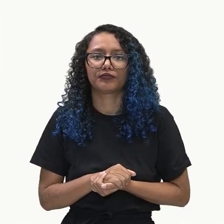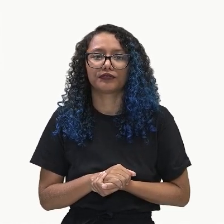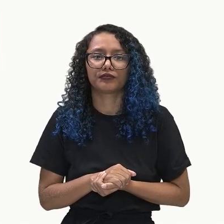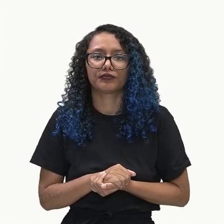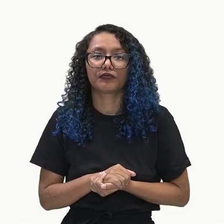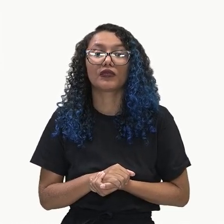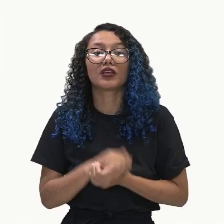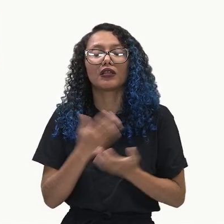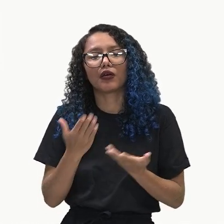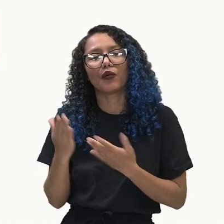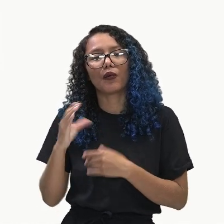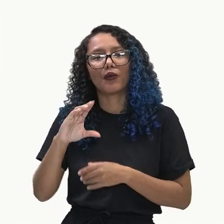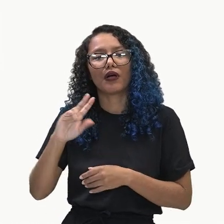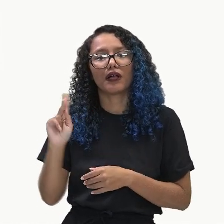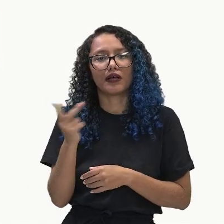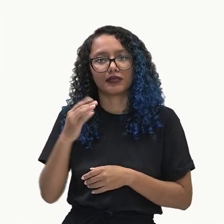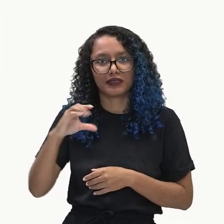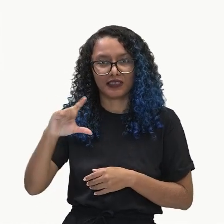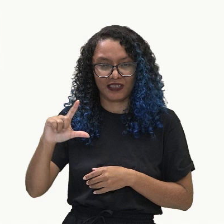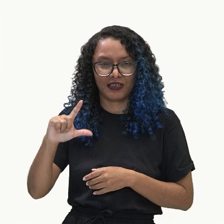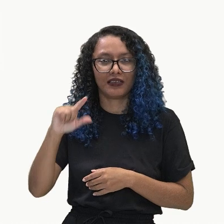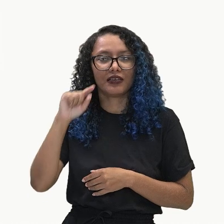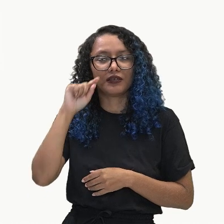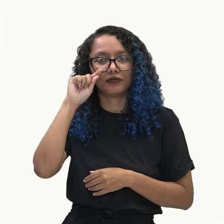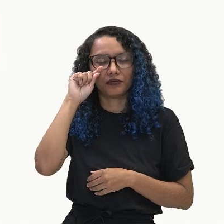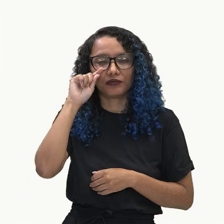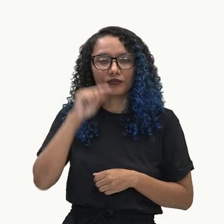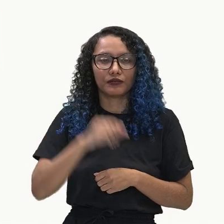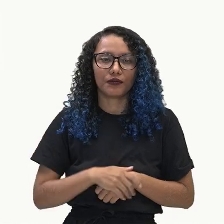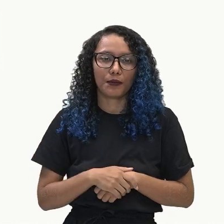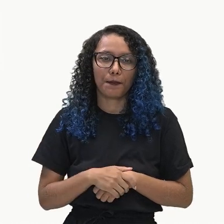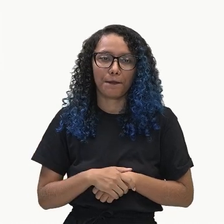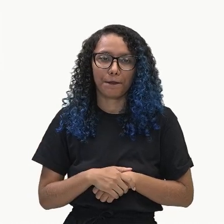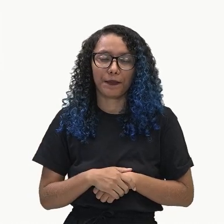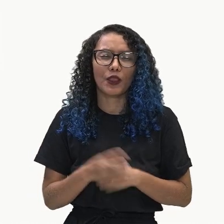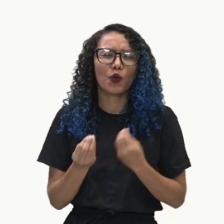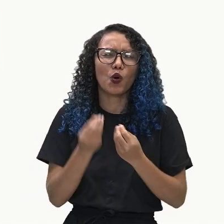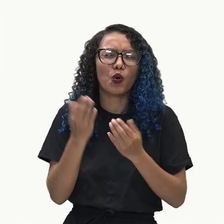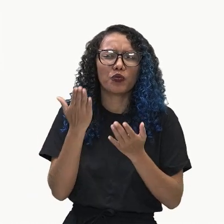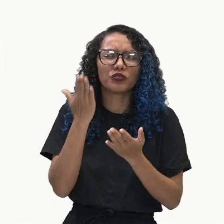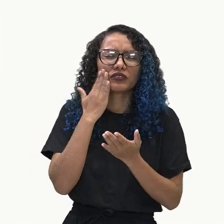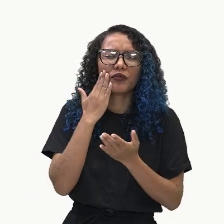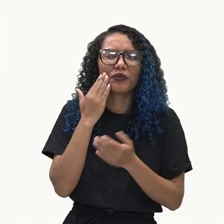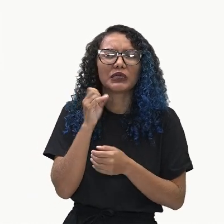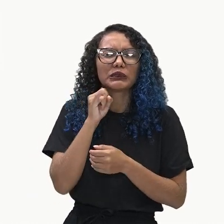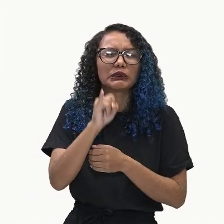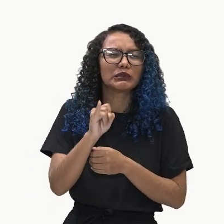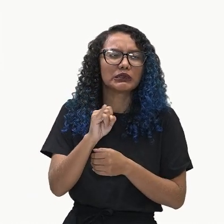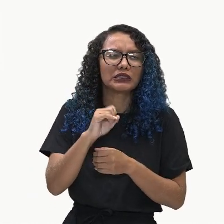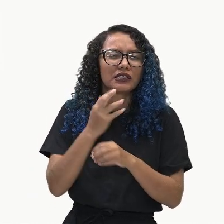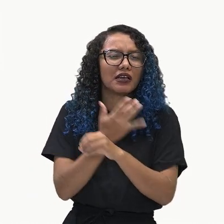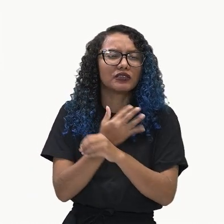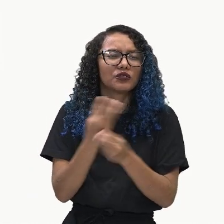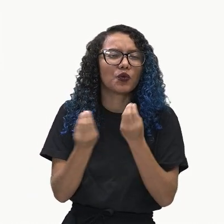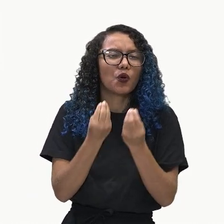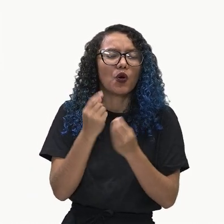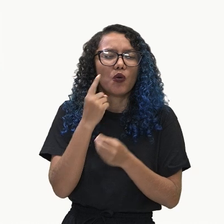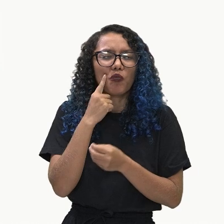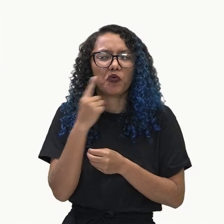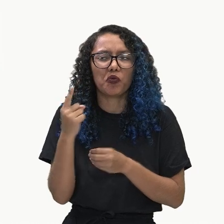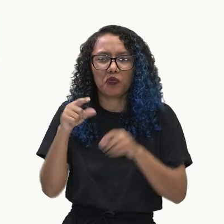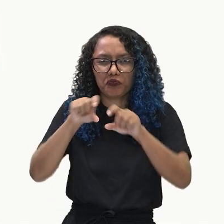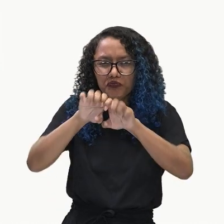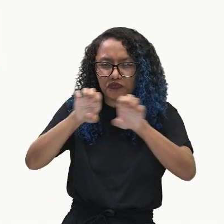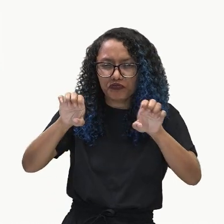clorídrico, certo? Professora, como que eu identifico um ácido? Só olhando para essa fórmula, só olhando aqui